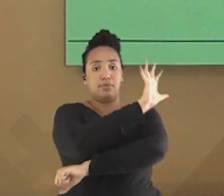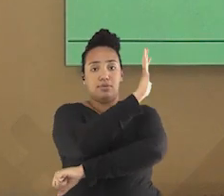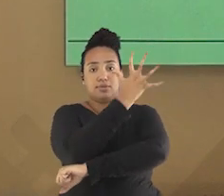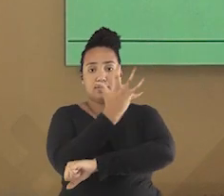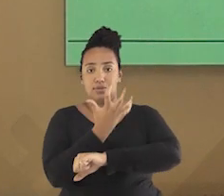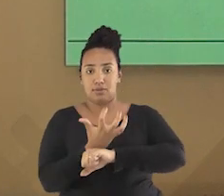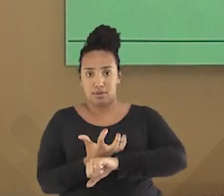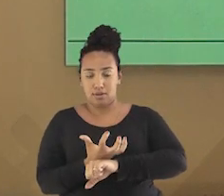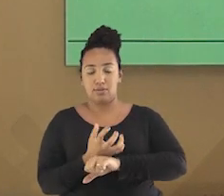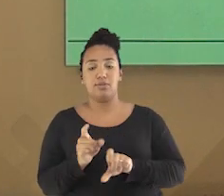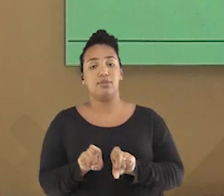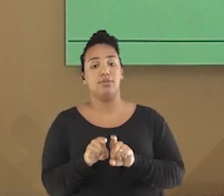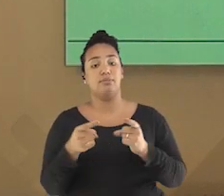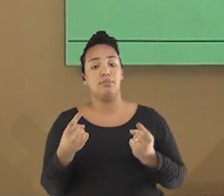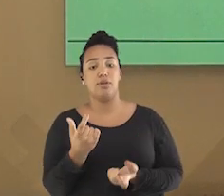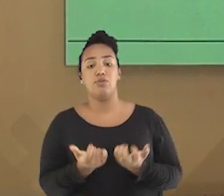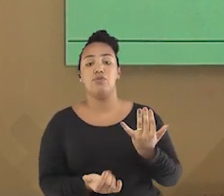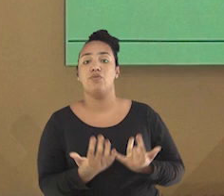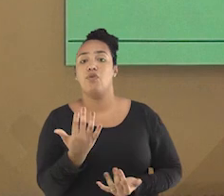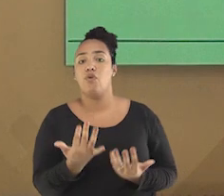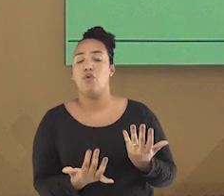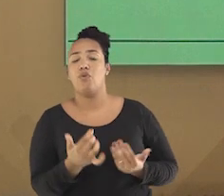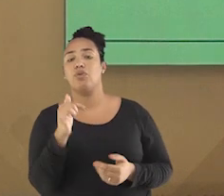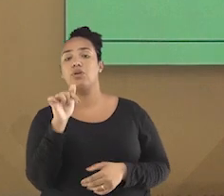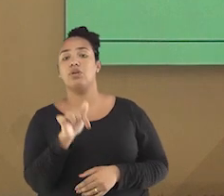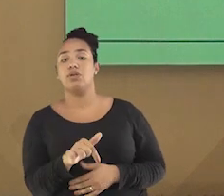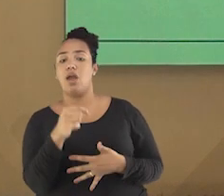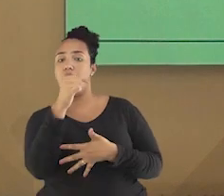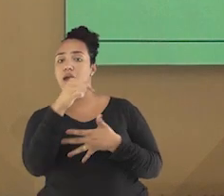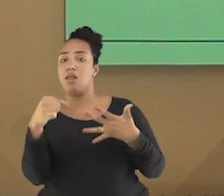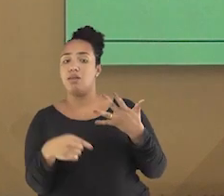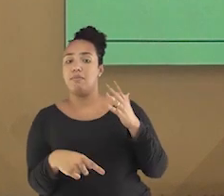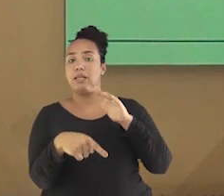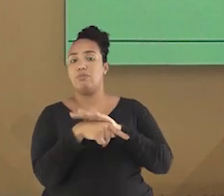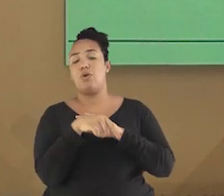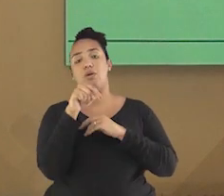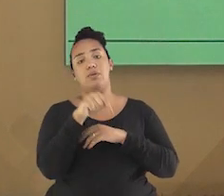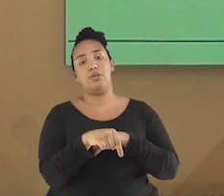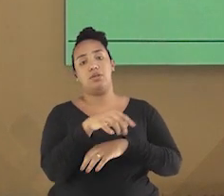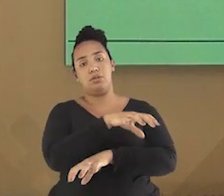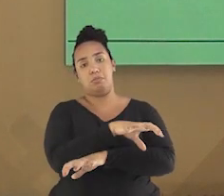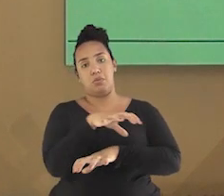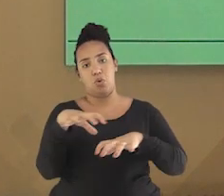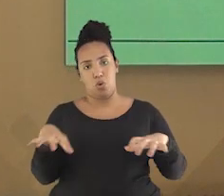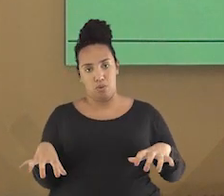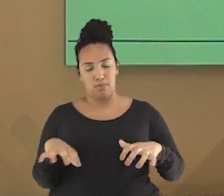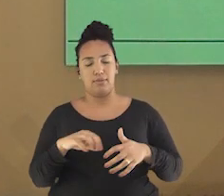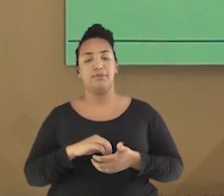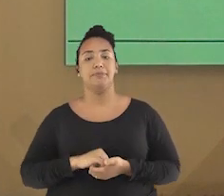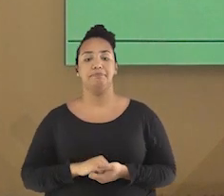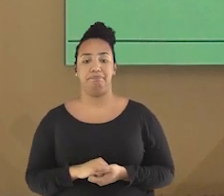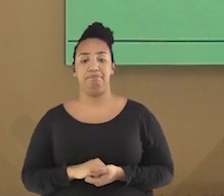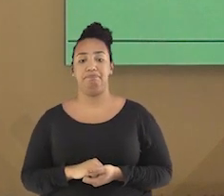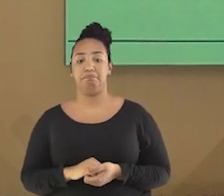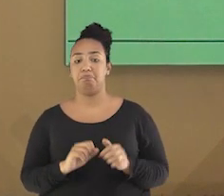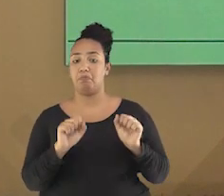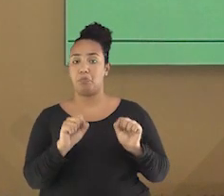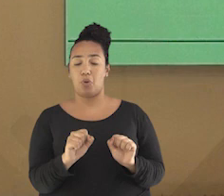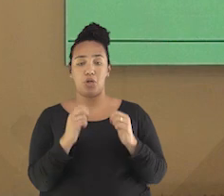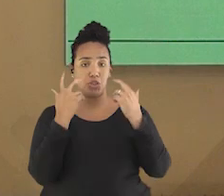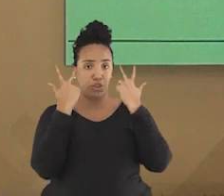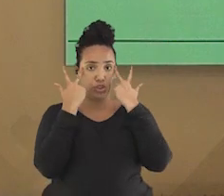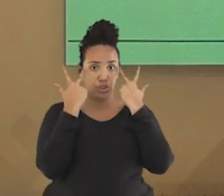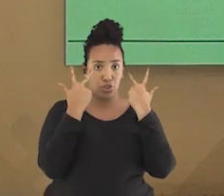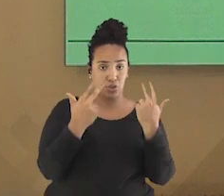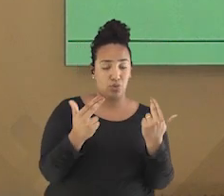e as queimadas são elementos que fazem parte da vida desse bioma, tanto nas formas naturais